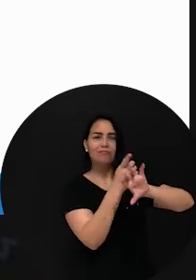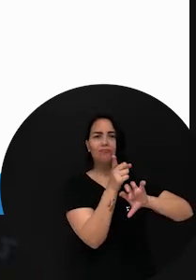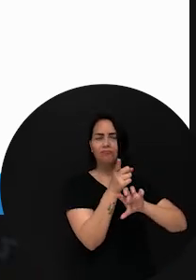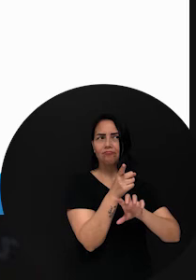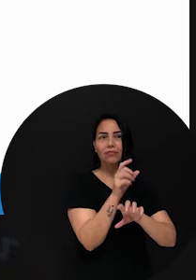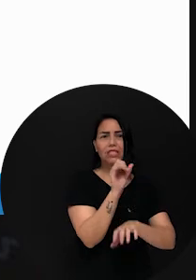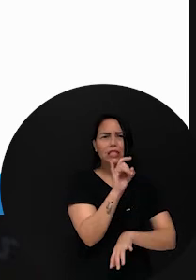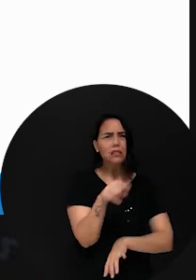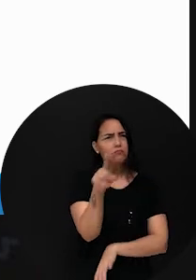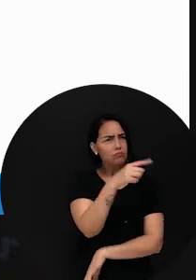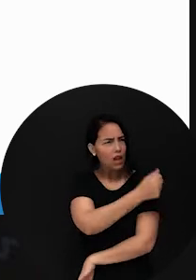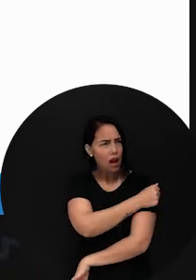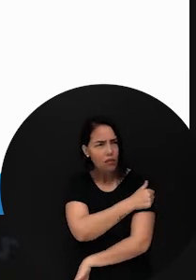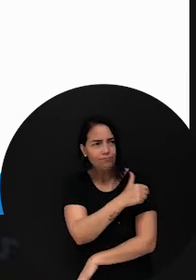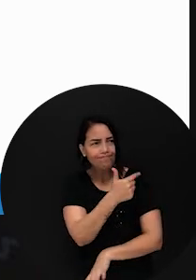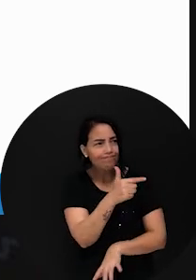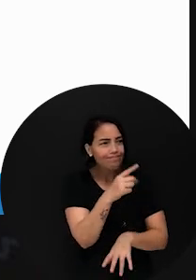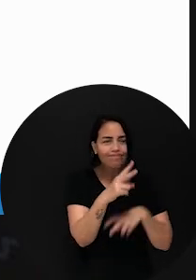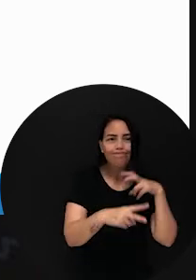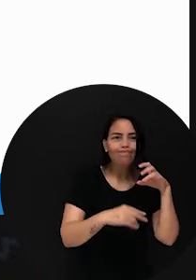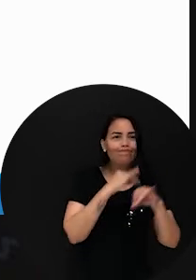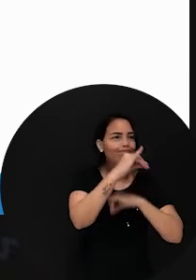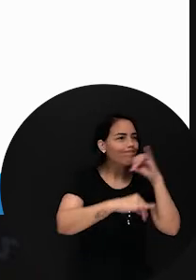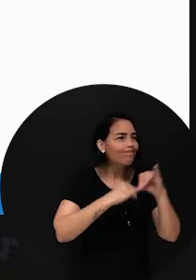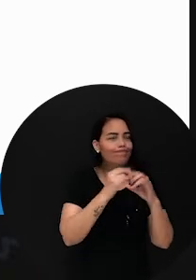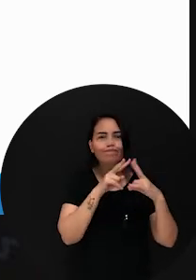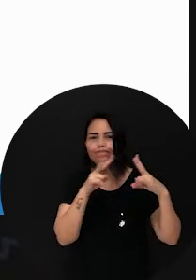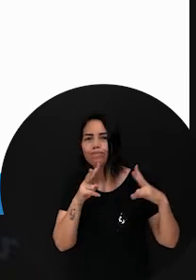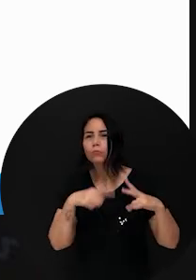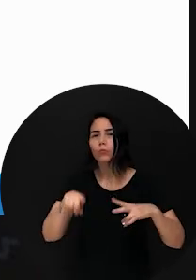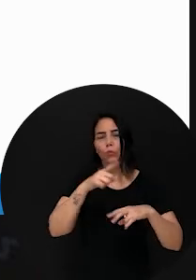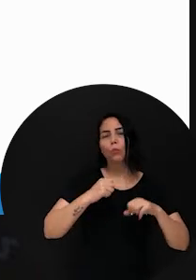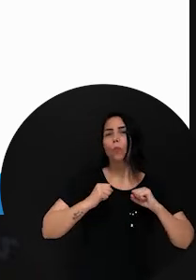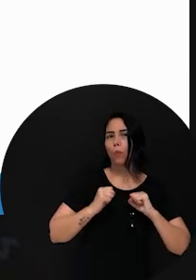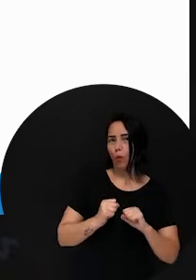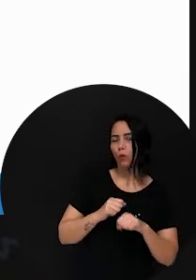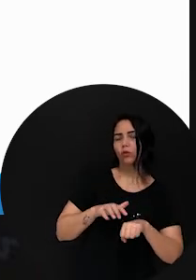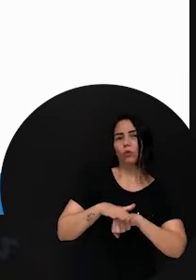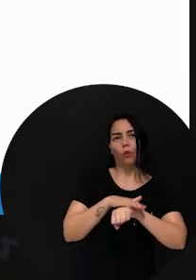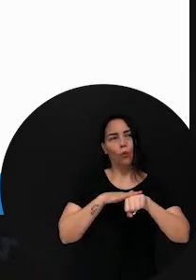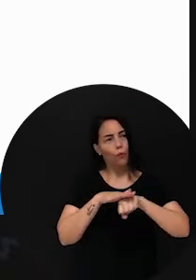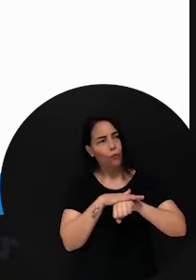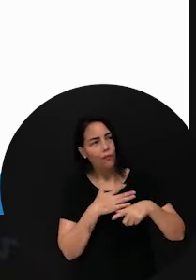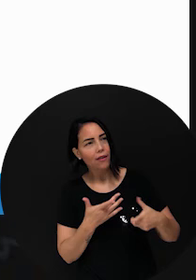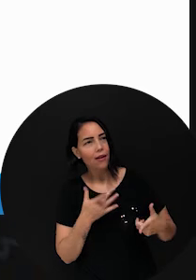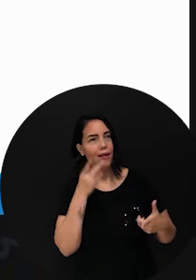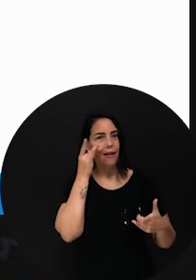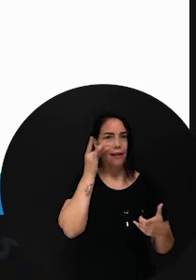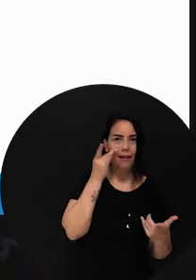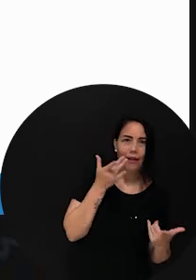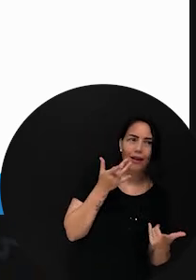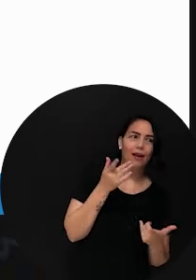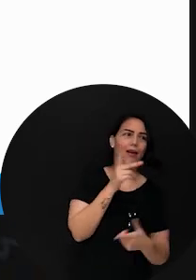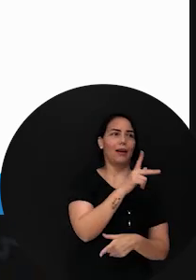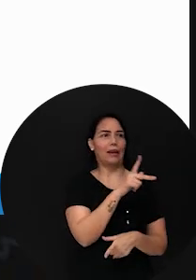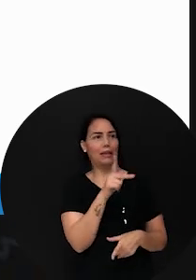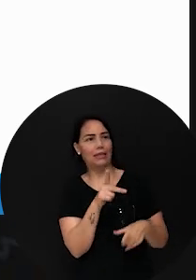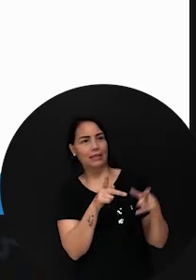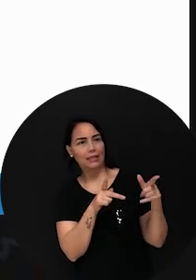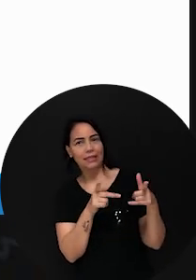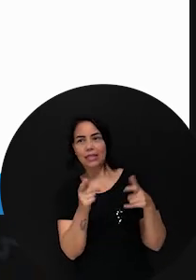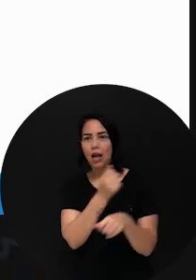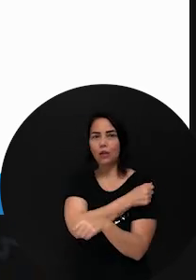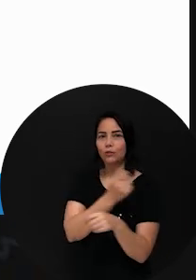não tiver nenhuma ferramenta disponível, aí também a gente pode estar conversando, né, o professor e o aluno, vendo